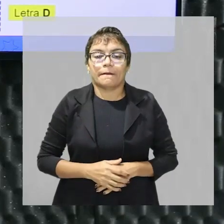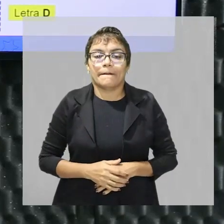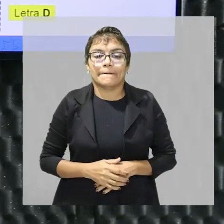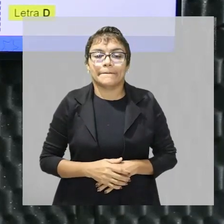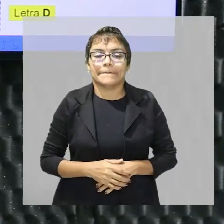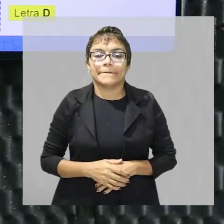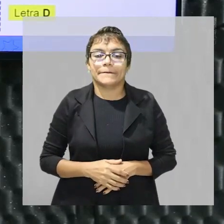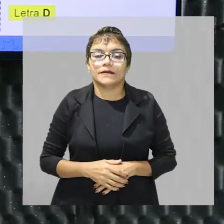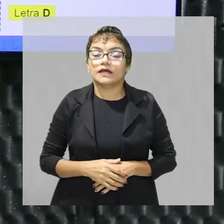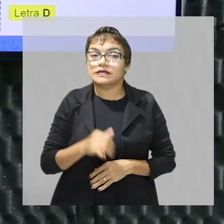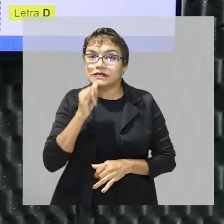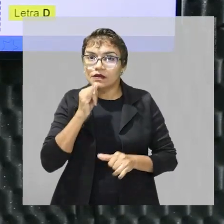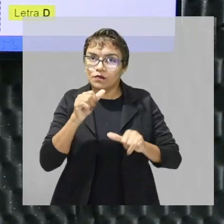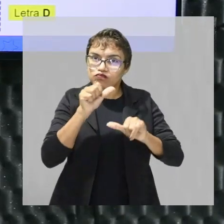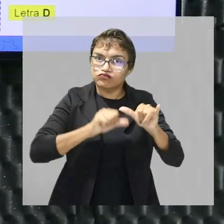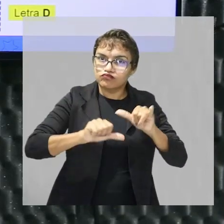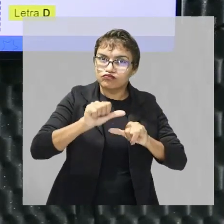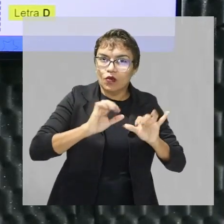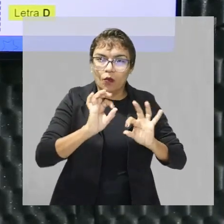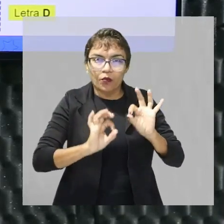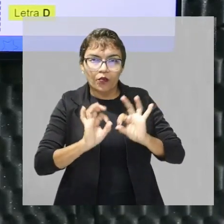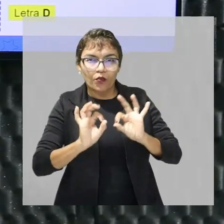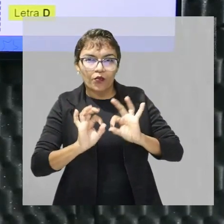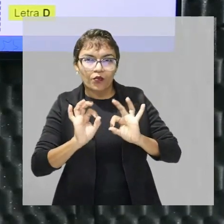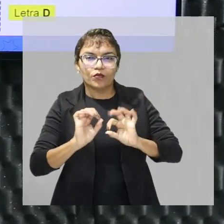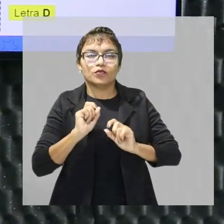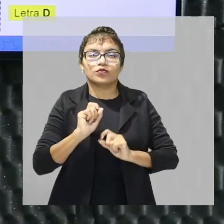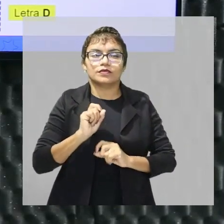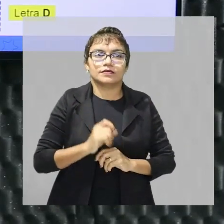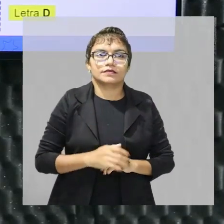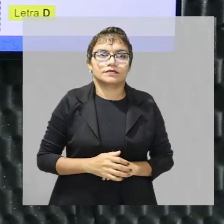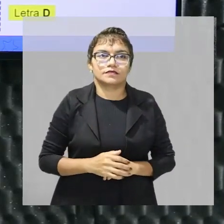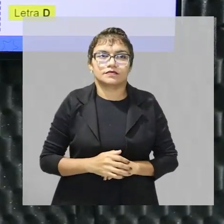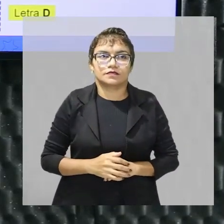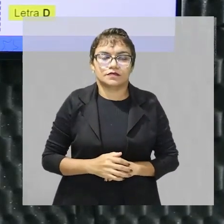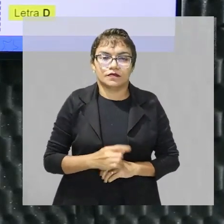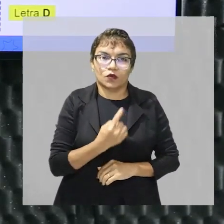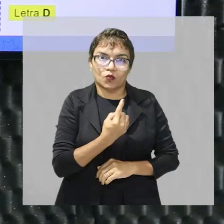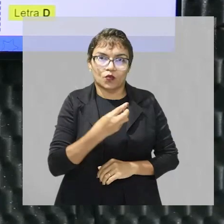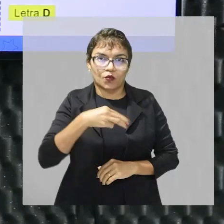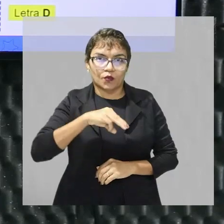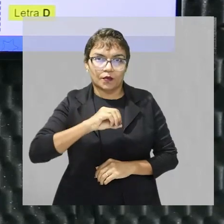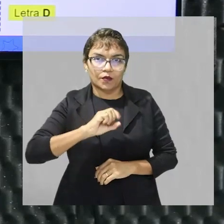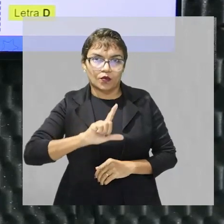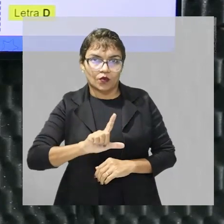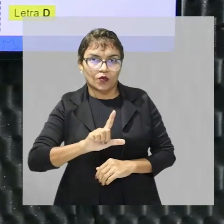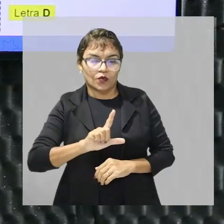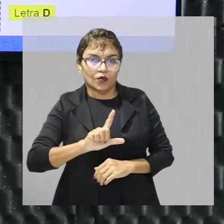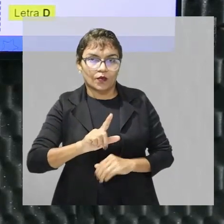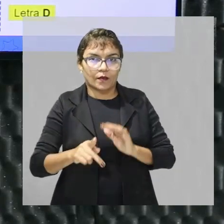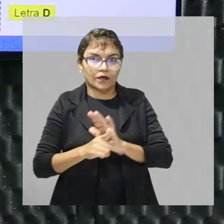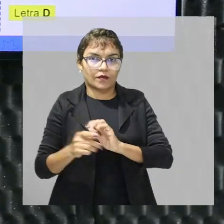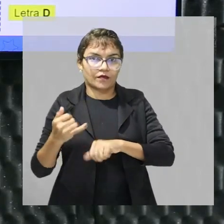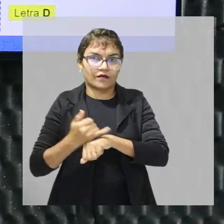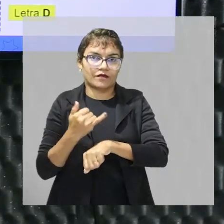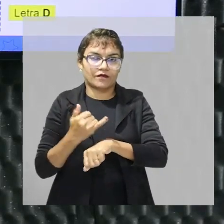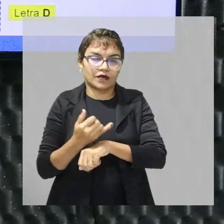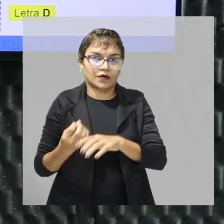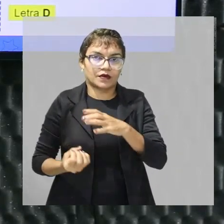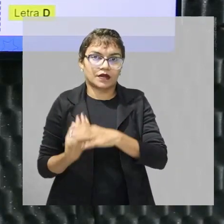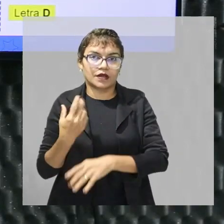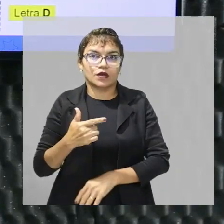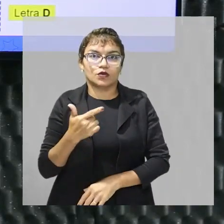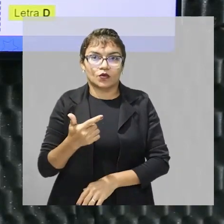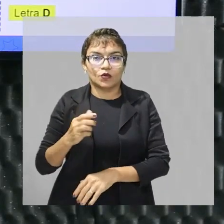reação devidamente balanceada, olha só, 1 mol do minério de ferro produz 2